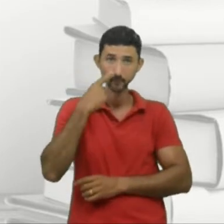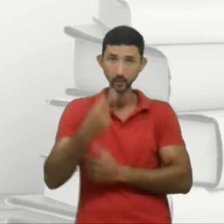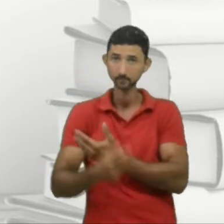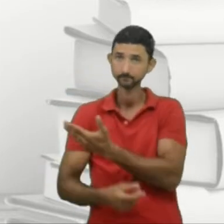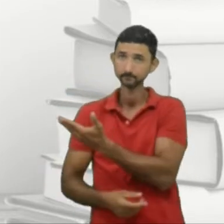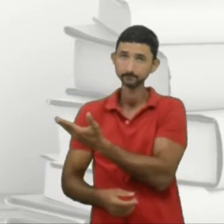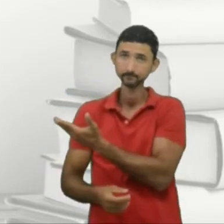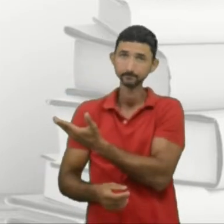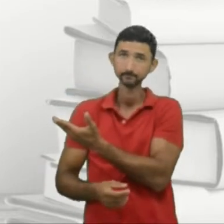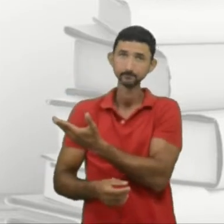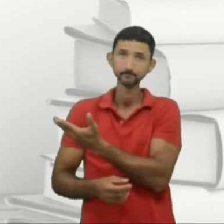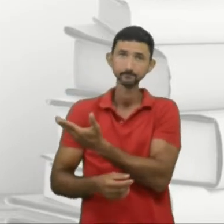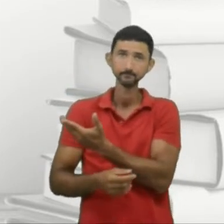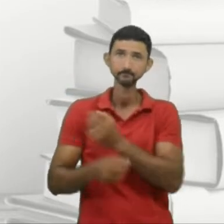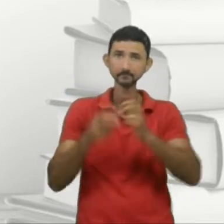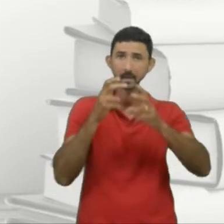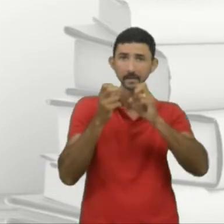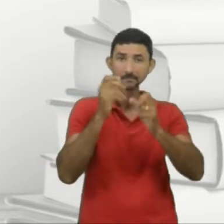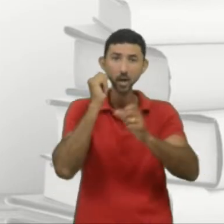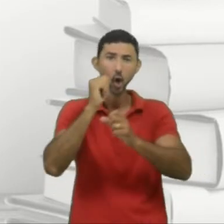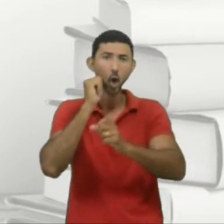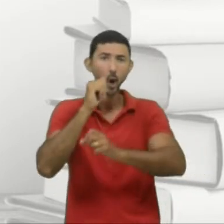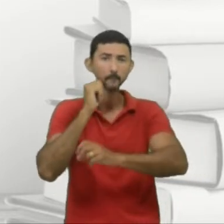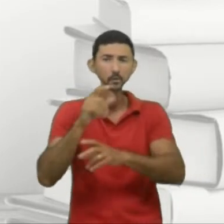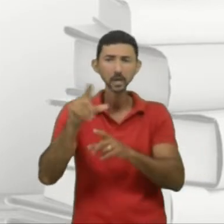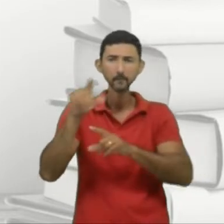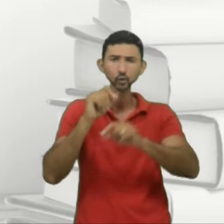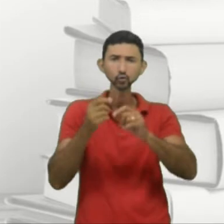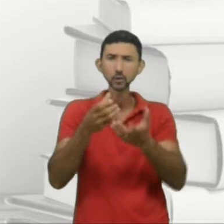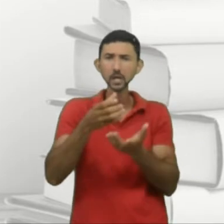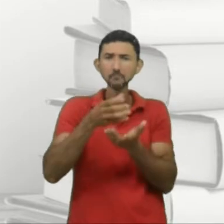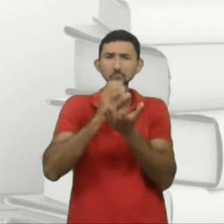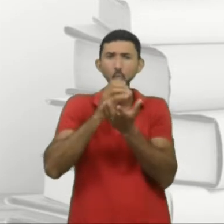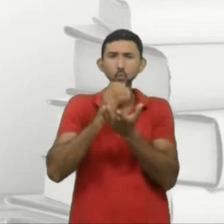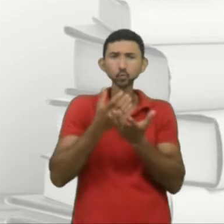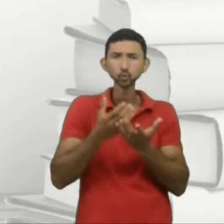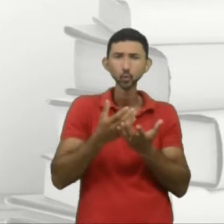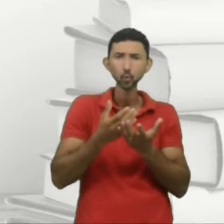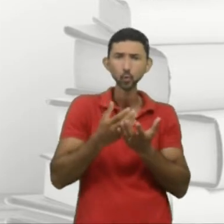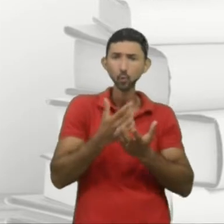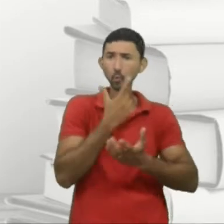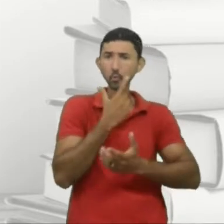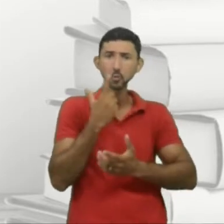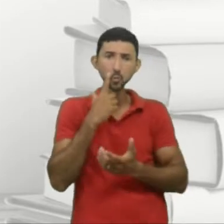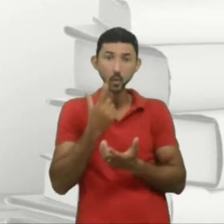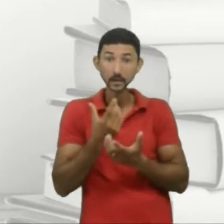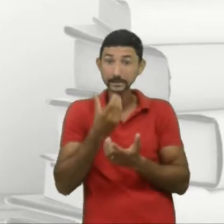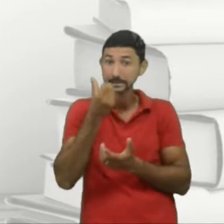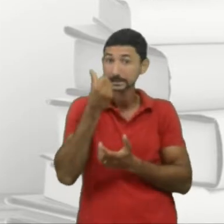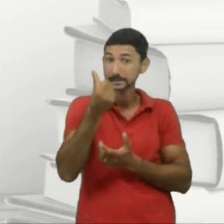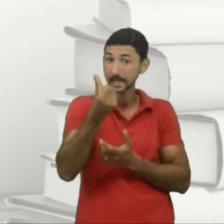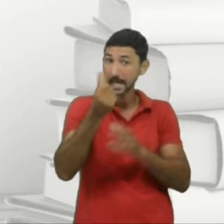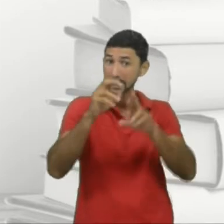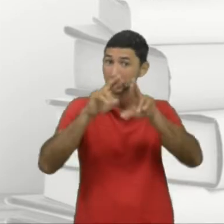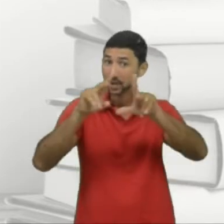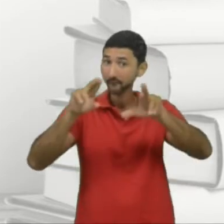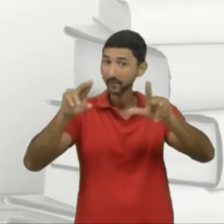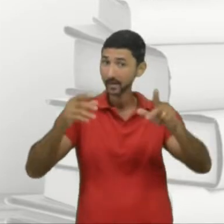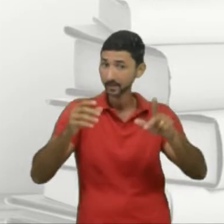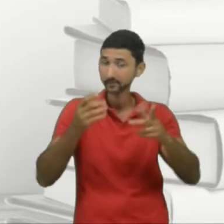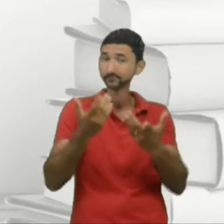seguir, percebemos que as meninas podem escolher um suco e um lanche de 6 maneiras